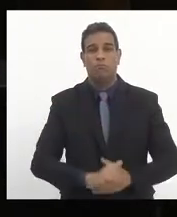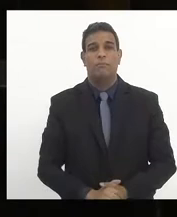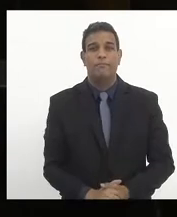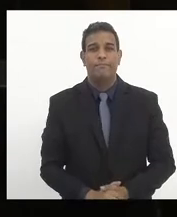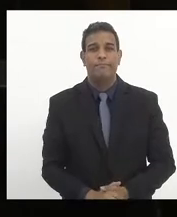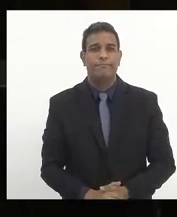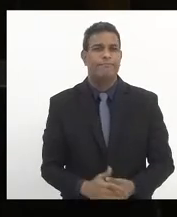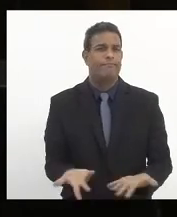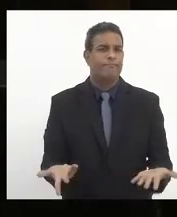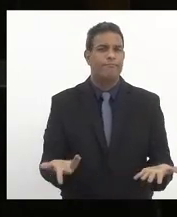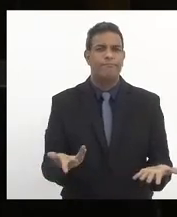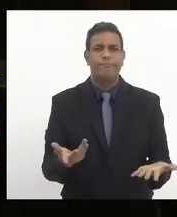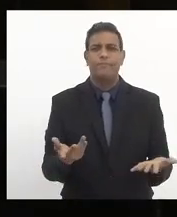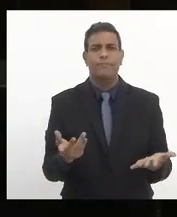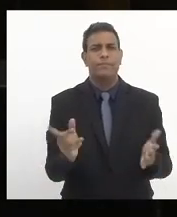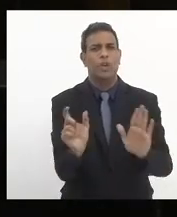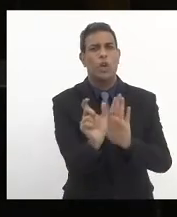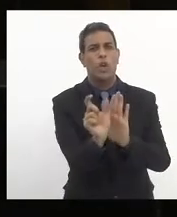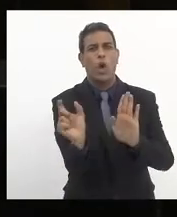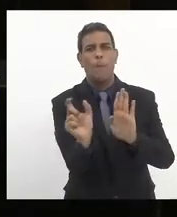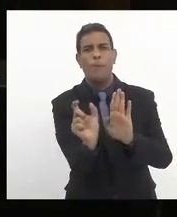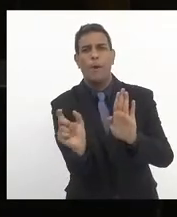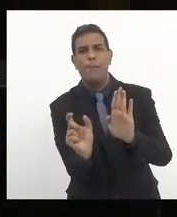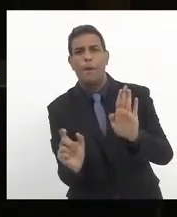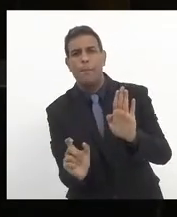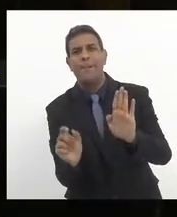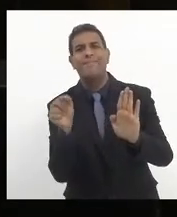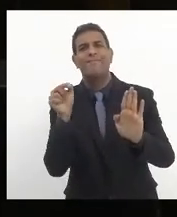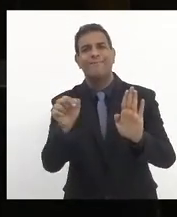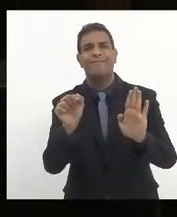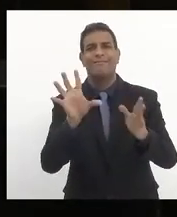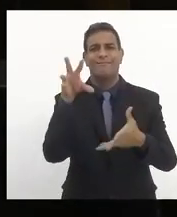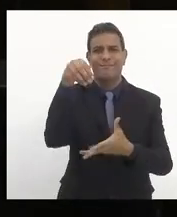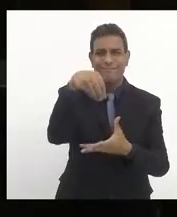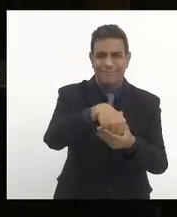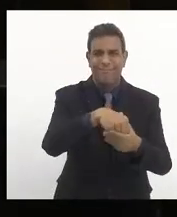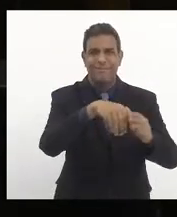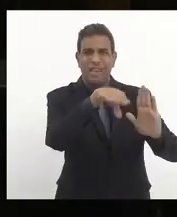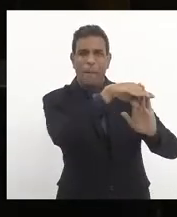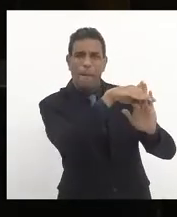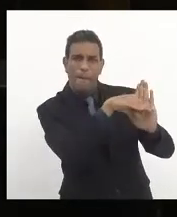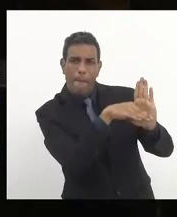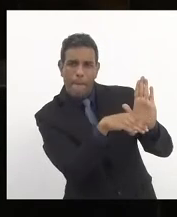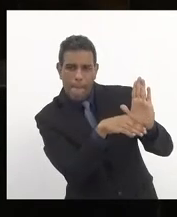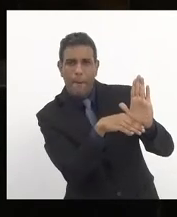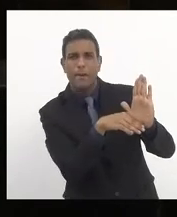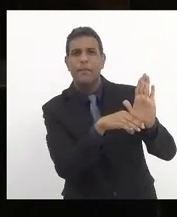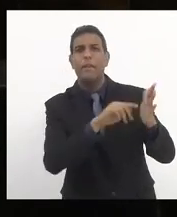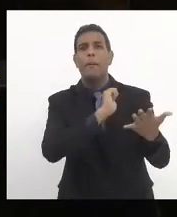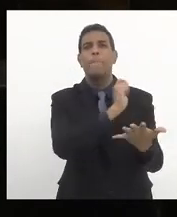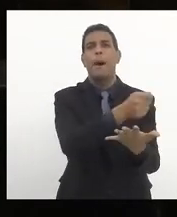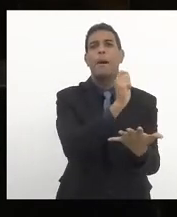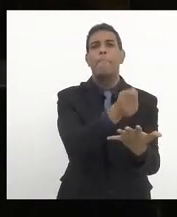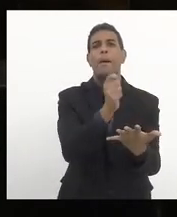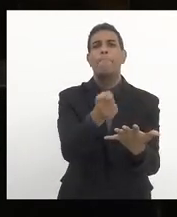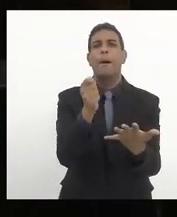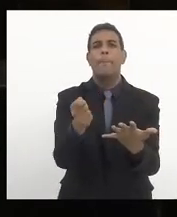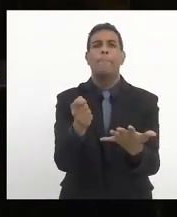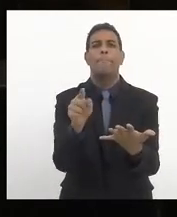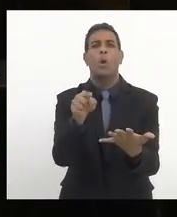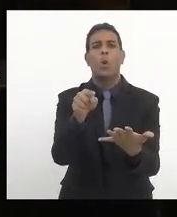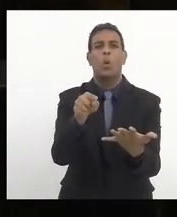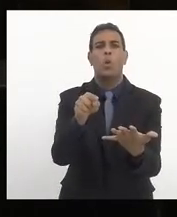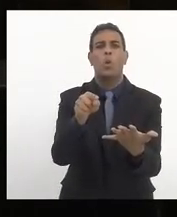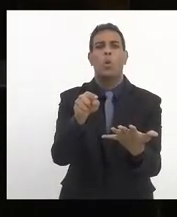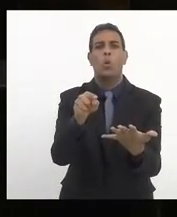lá tem vários nomes, e esses constam nessa lista de pagamentos indevidos da Odebrecht,